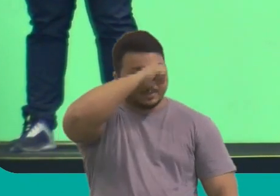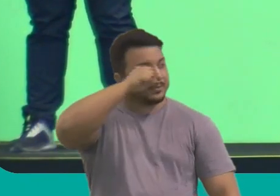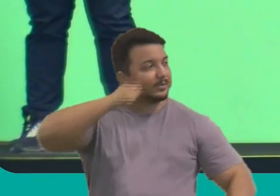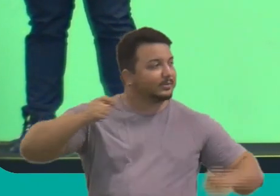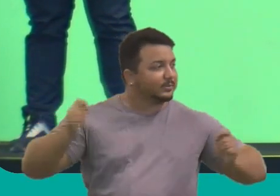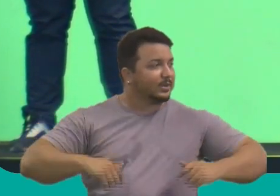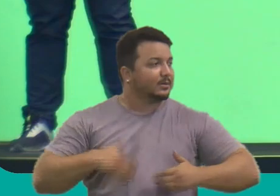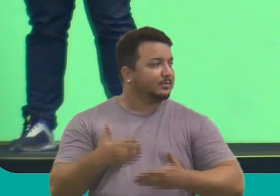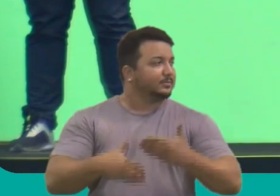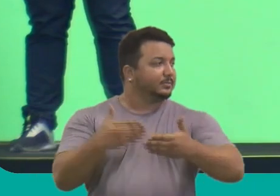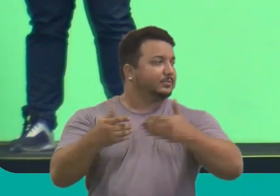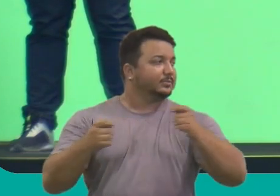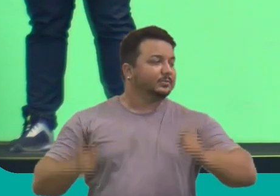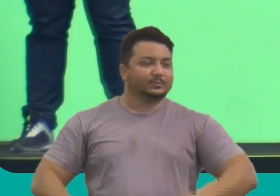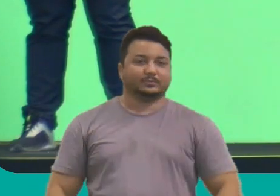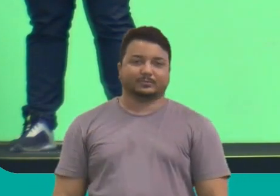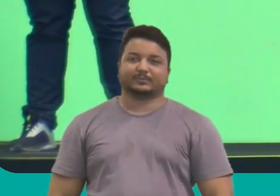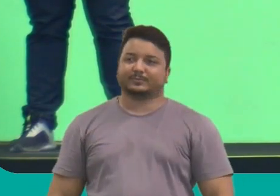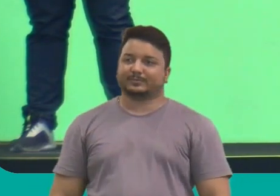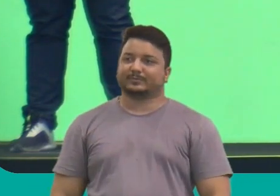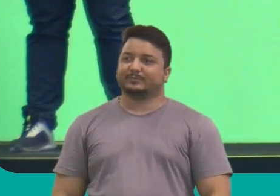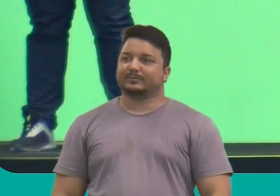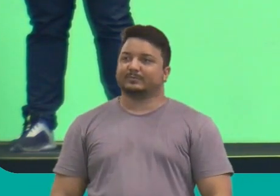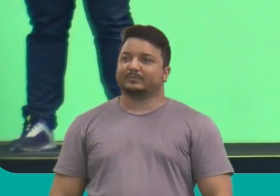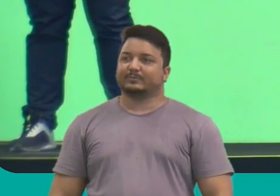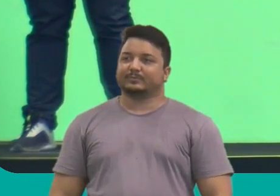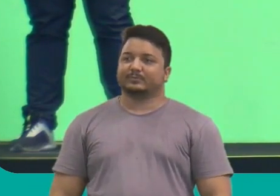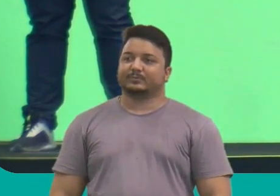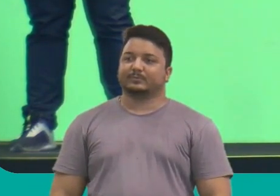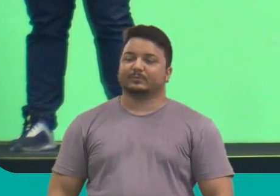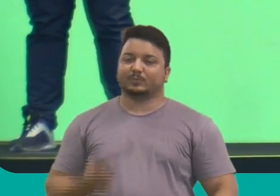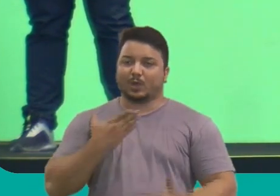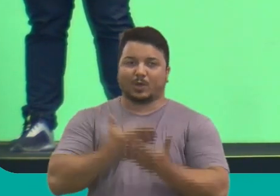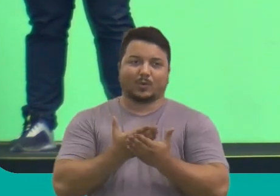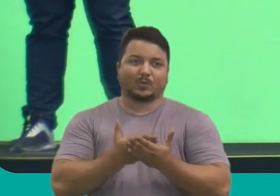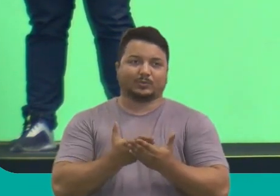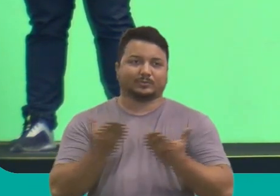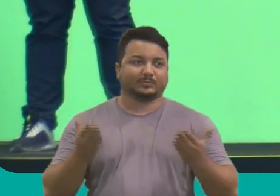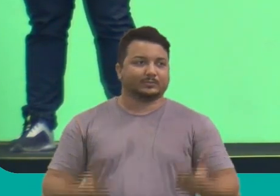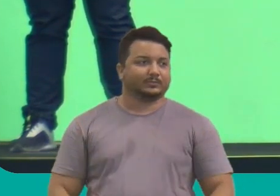curtir cada momento, cada questão que a gente vai trazer aqui, ok? Boa aula para vocês.